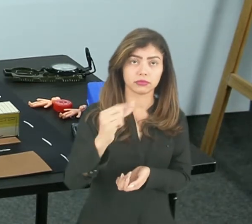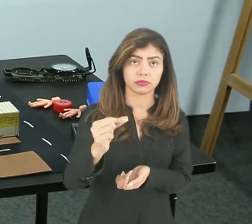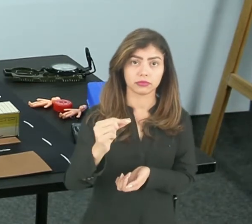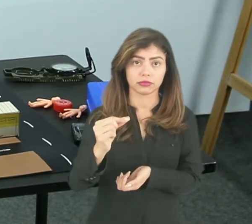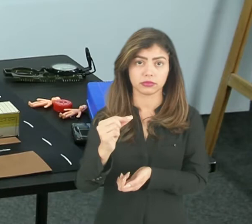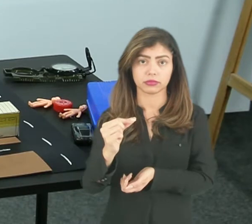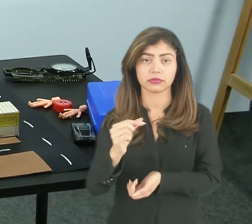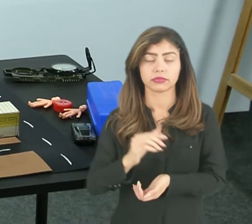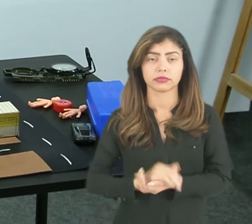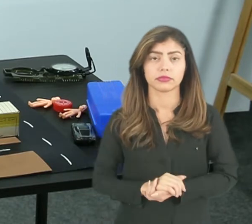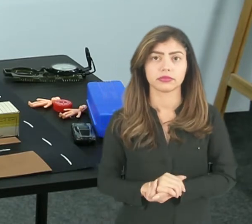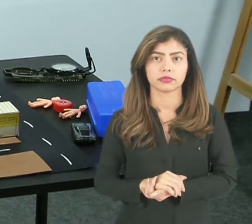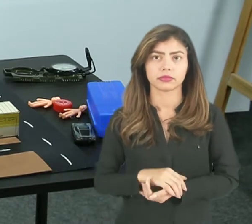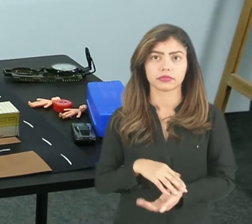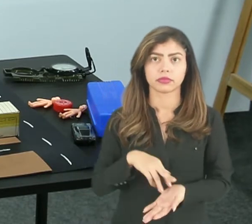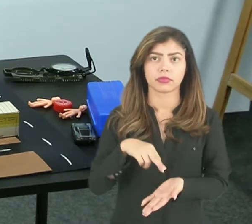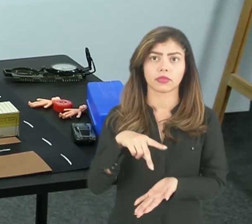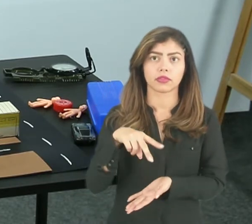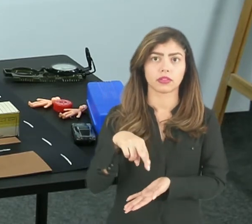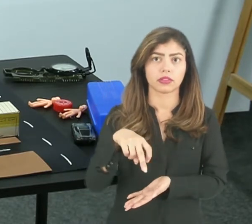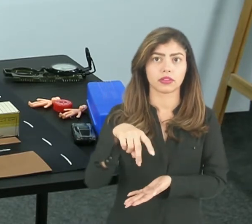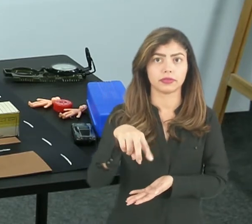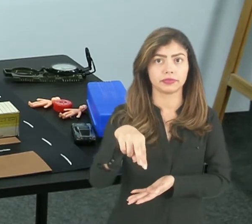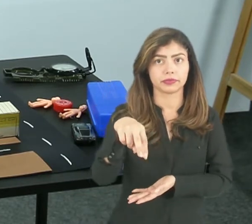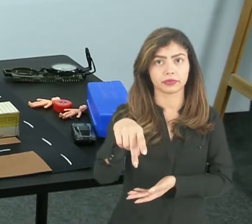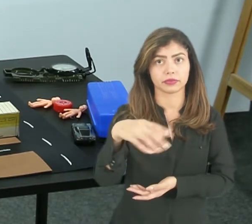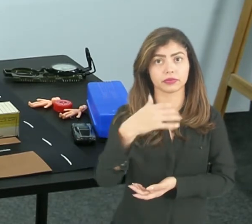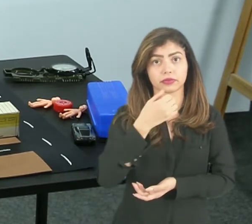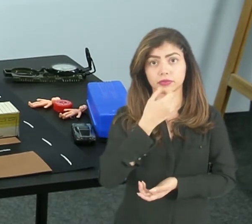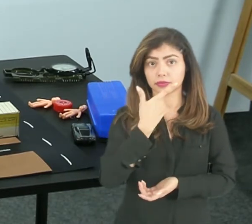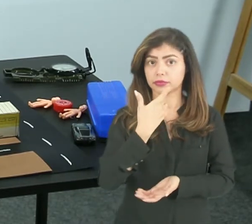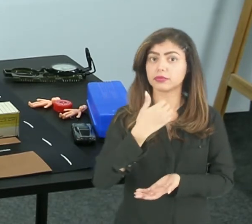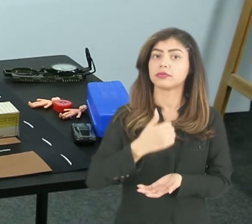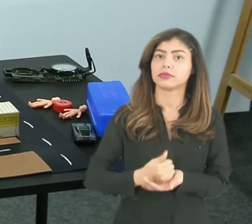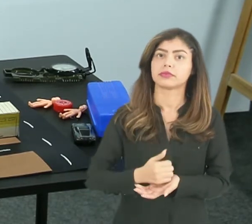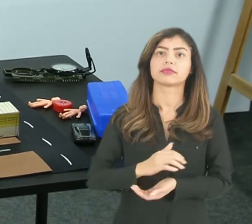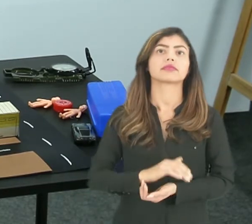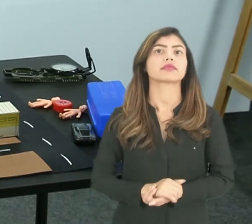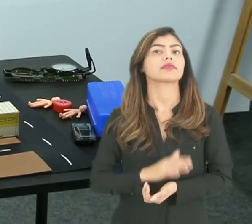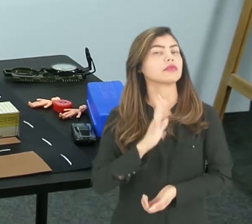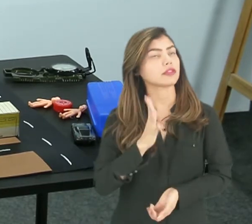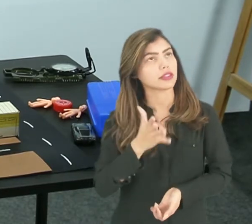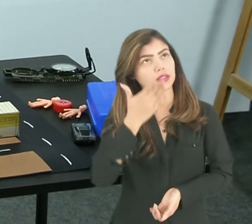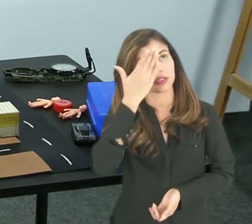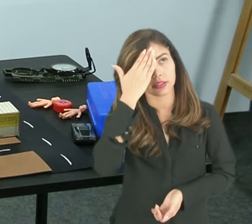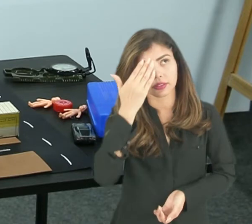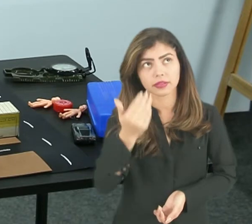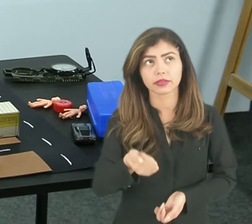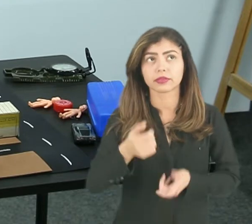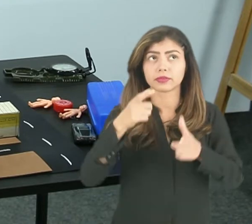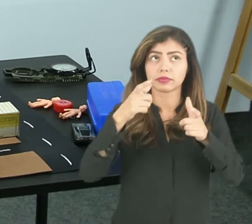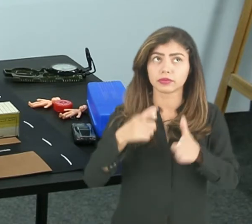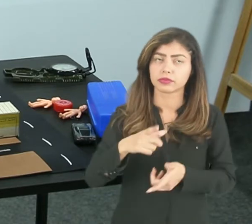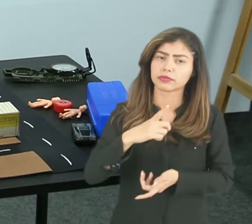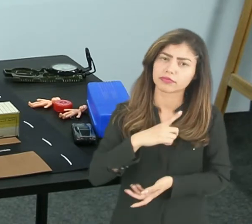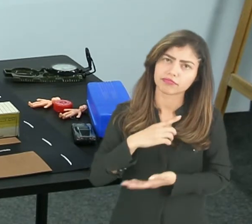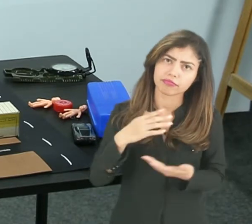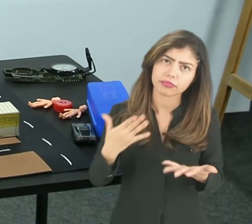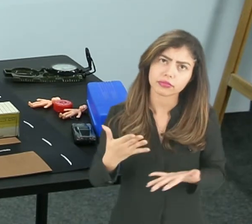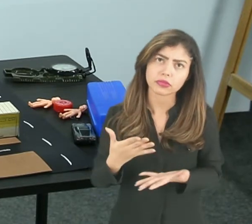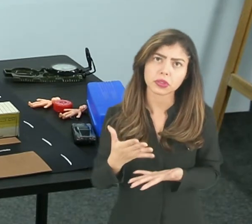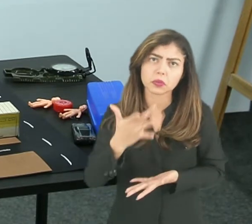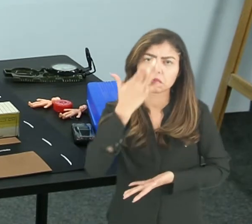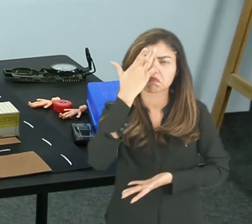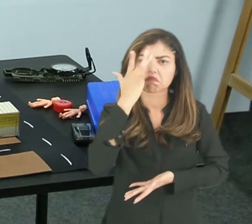seguiu em direção à rua da farmácia, que ele já sabia que onde era a farmácia, mas ele